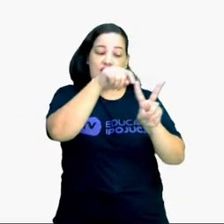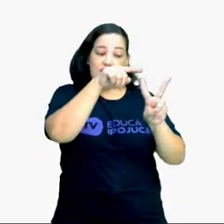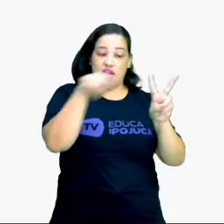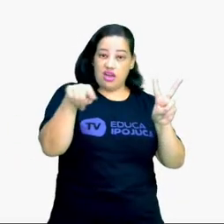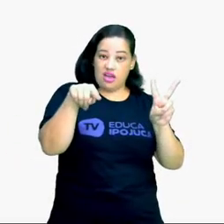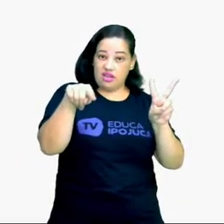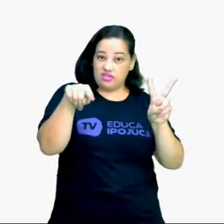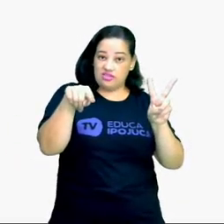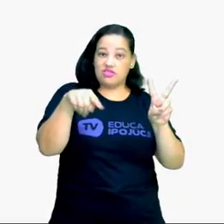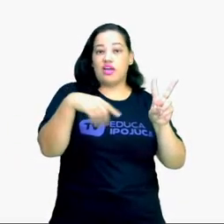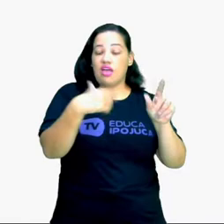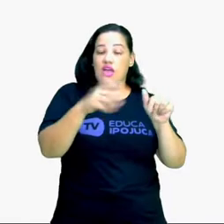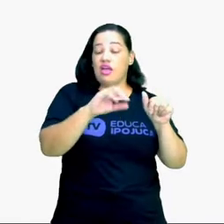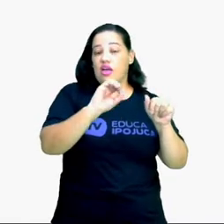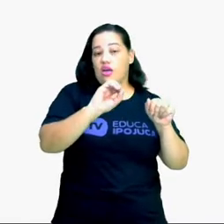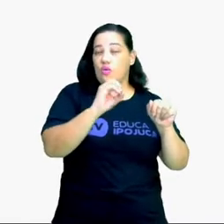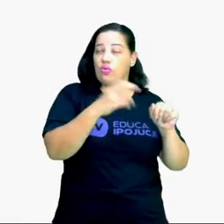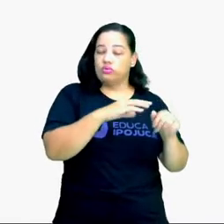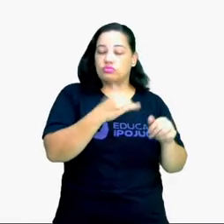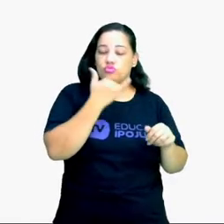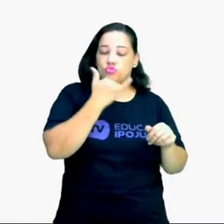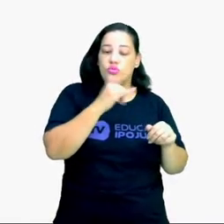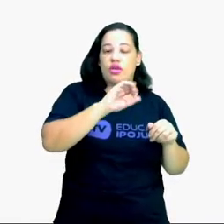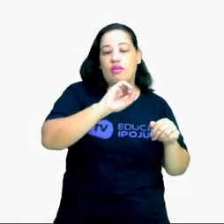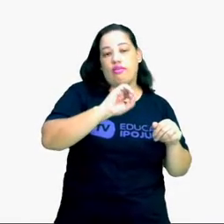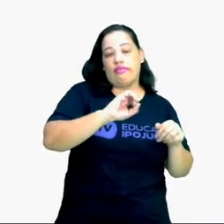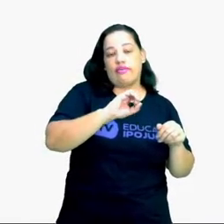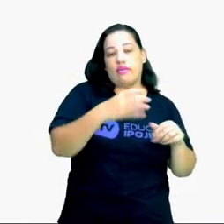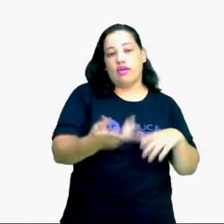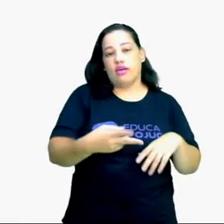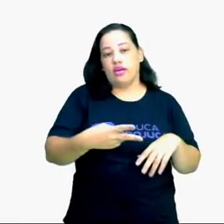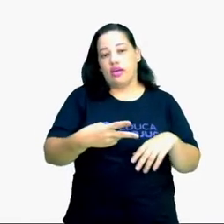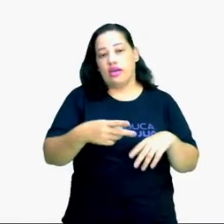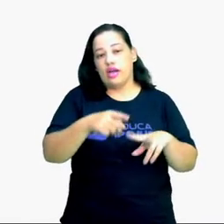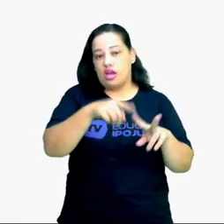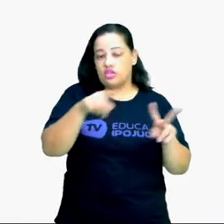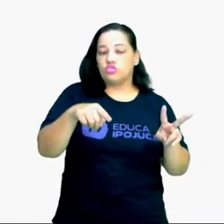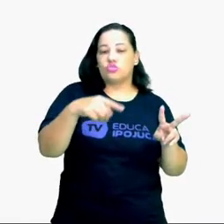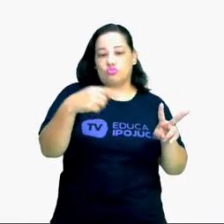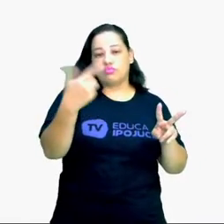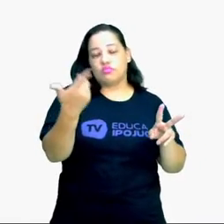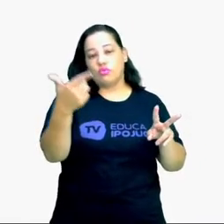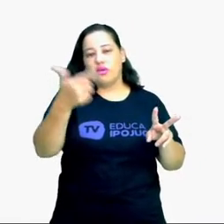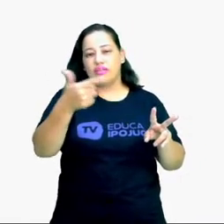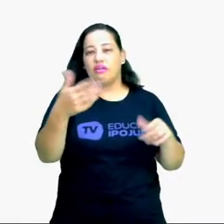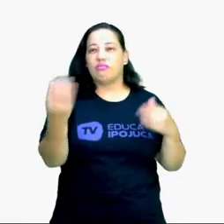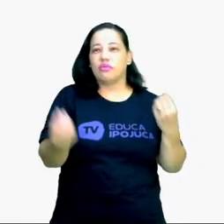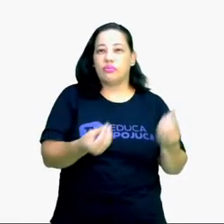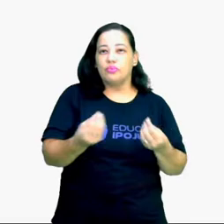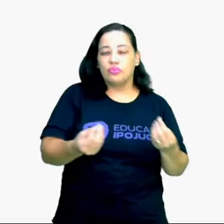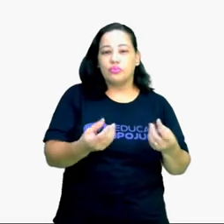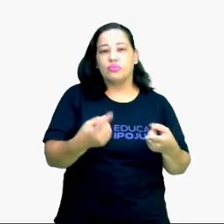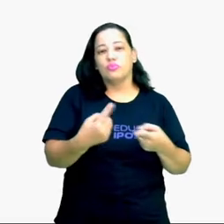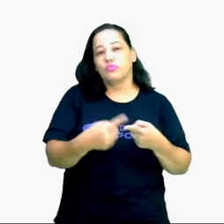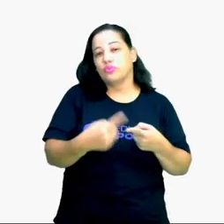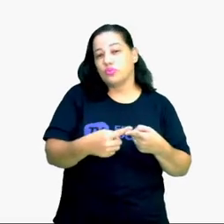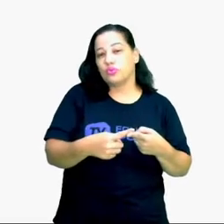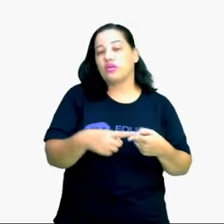associou 10 ao quadrado, porque forma um quadrado é igual a